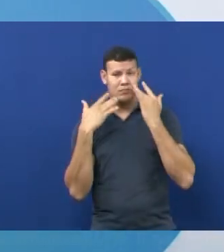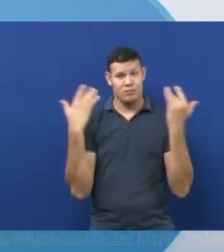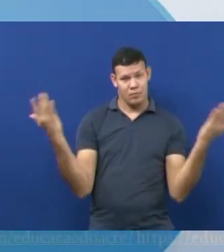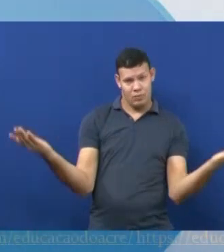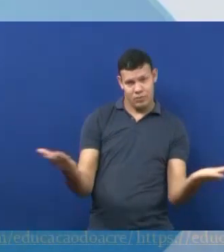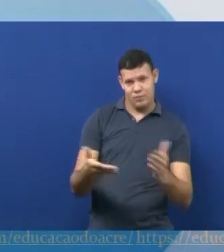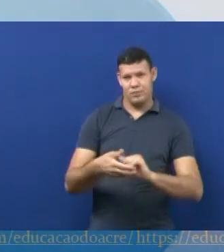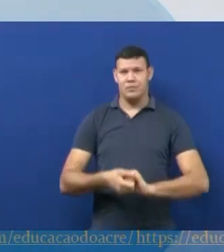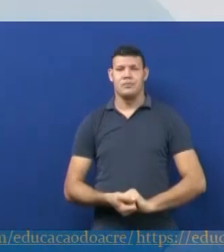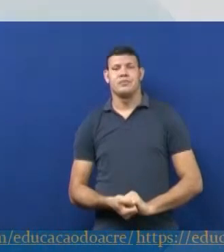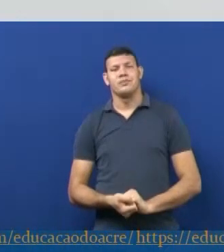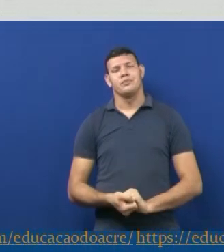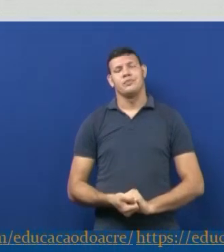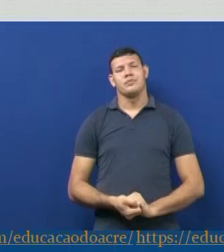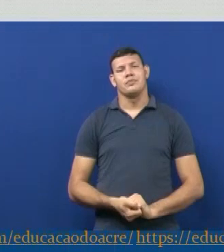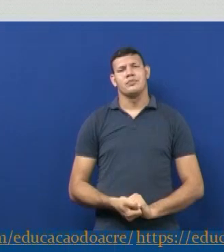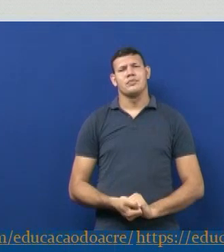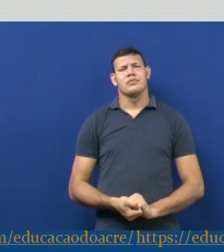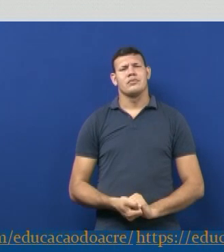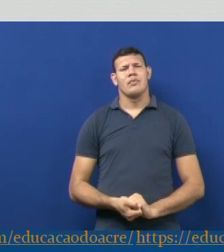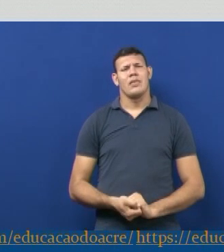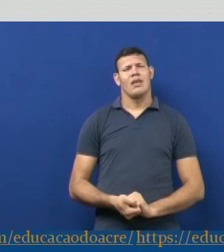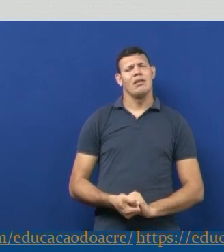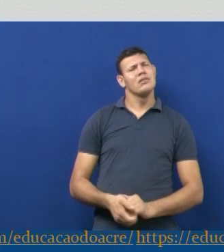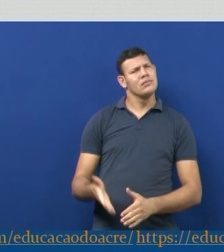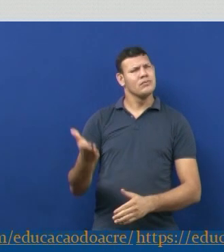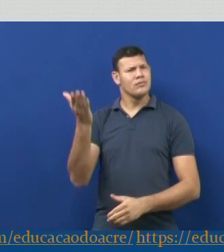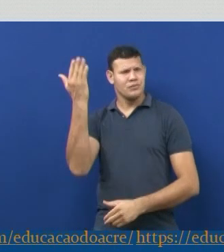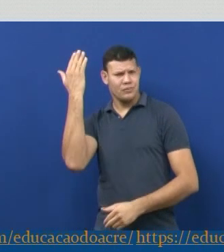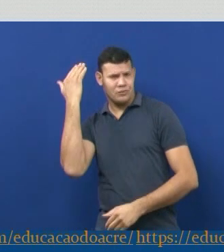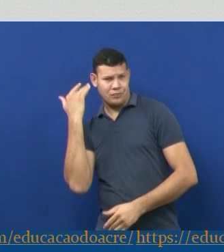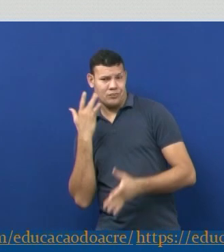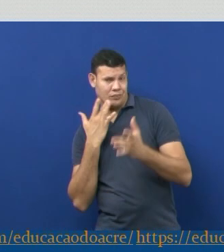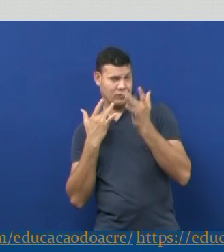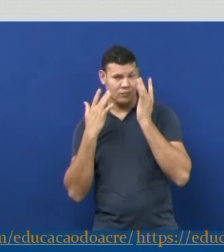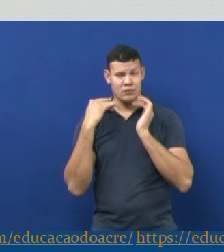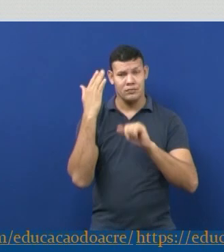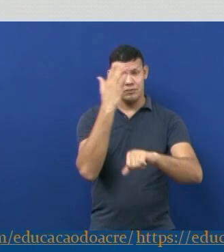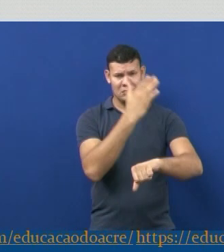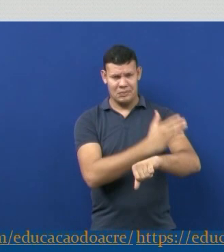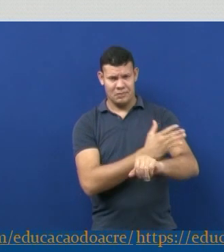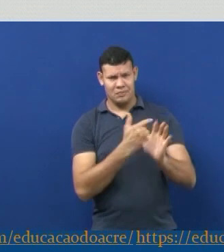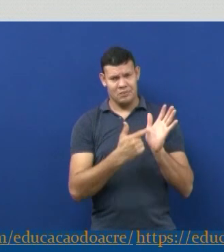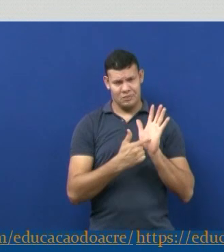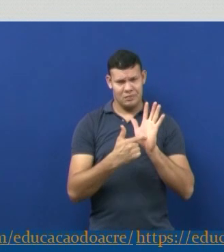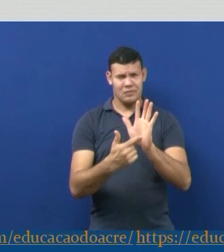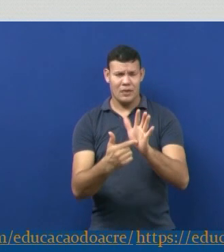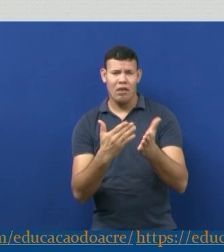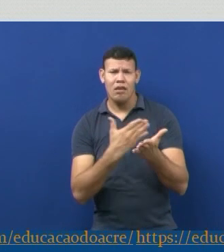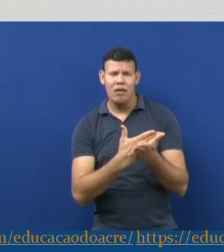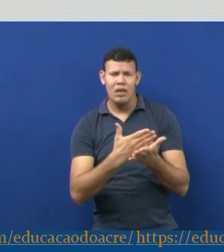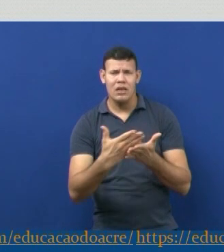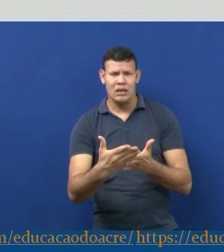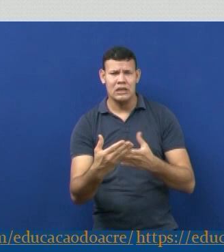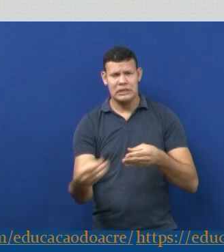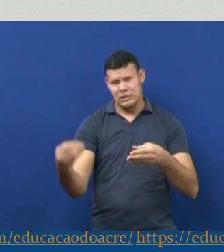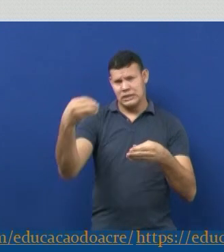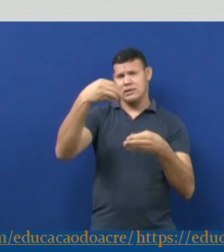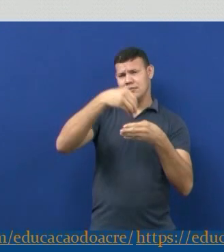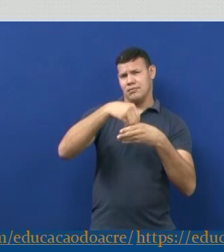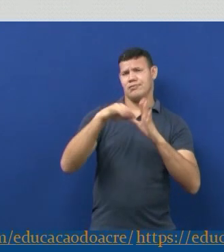hoje. O teatro medieval, as suas apresentações, primeiramente, acontecia dentro